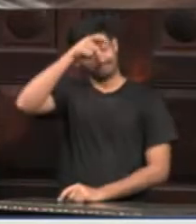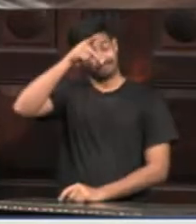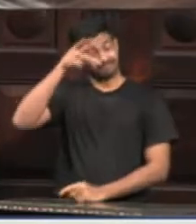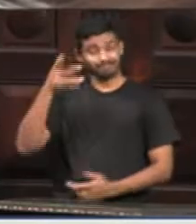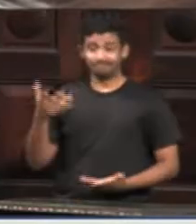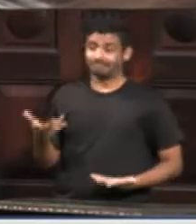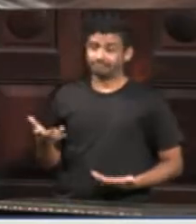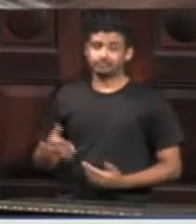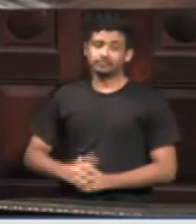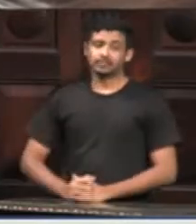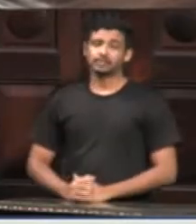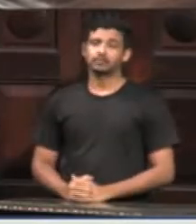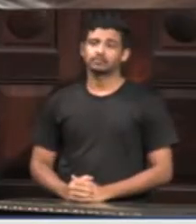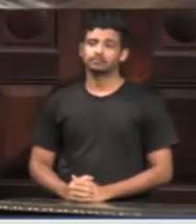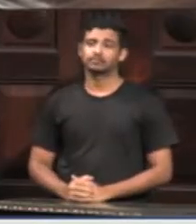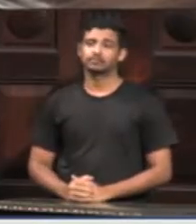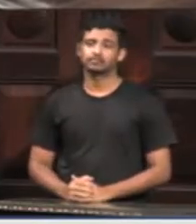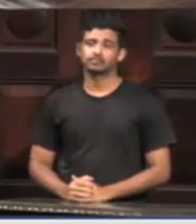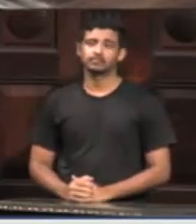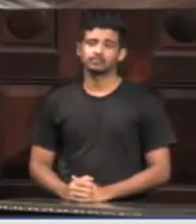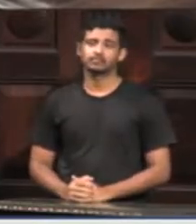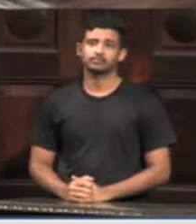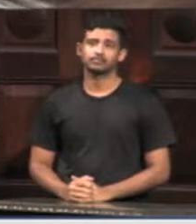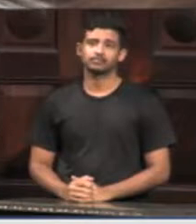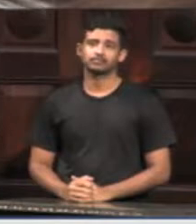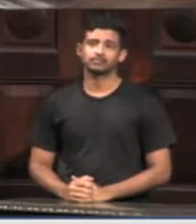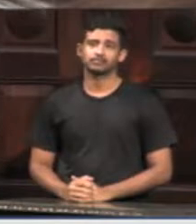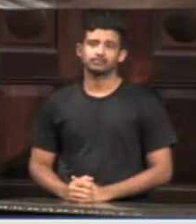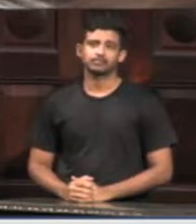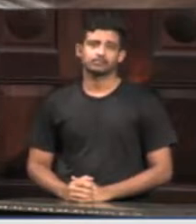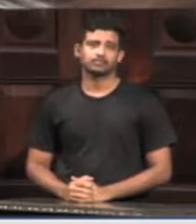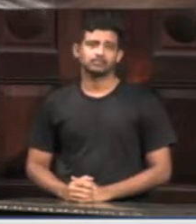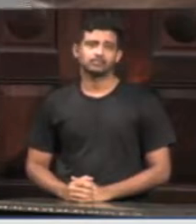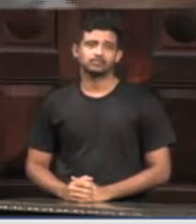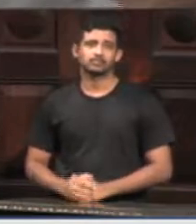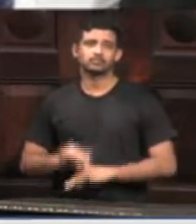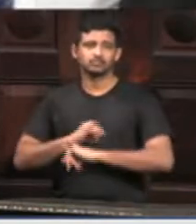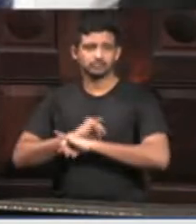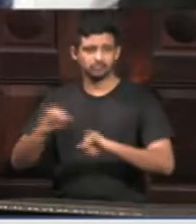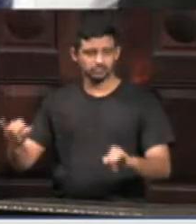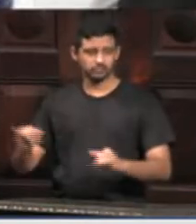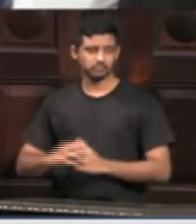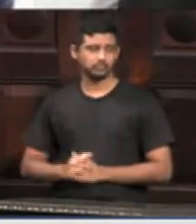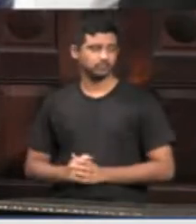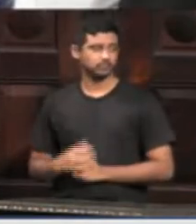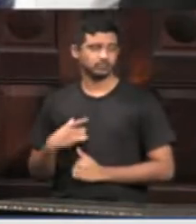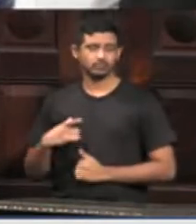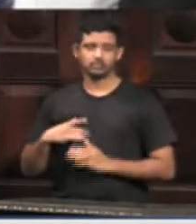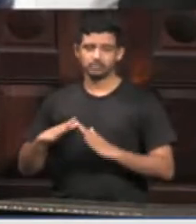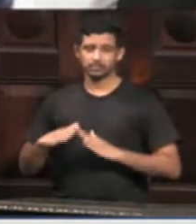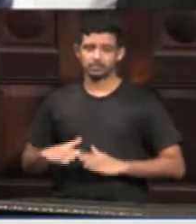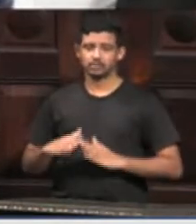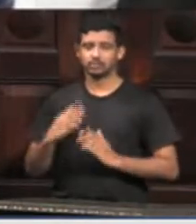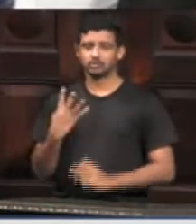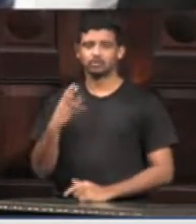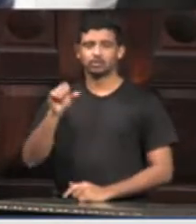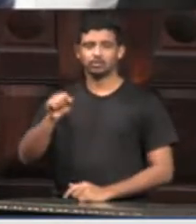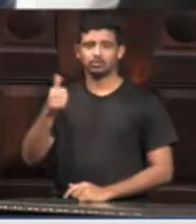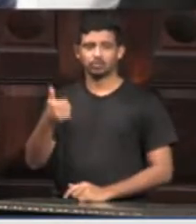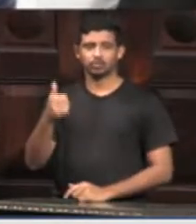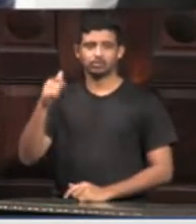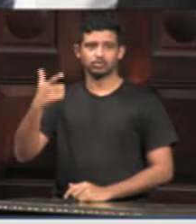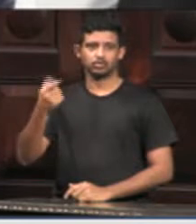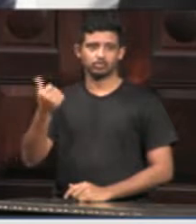a essa possibilidade crítica à Defensoria Pública. Anuncio o requerimento 481/2018 de autoria da Comissão